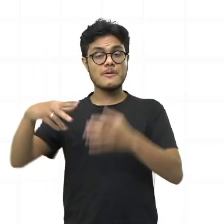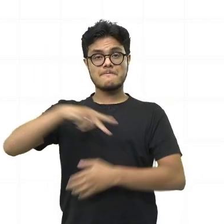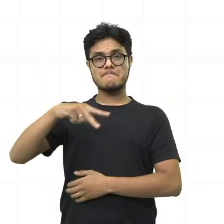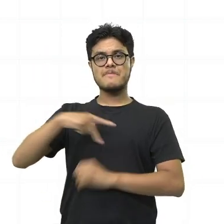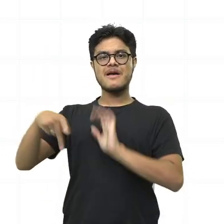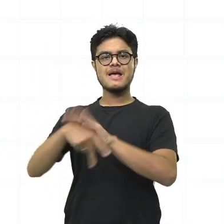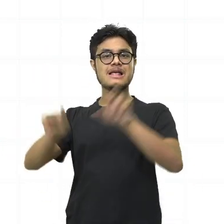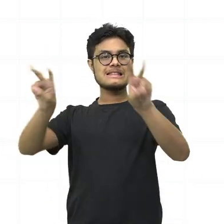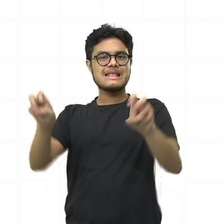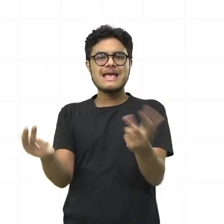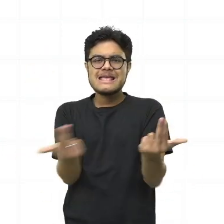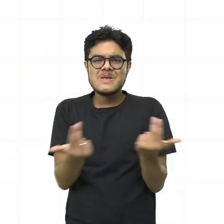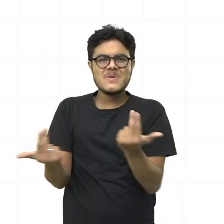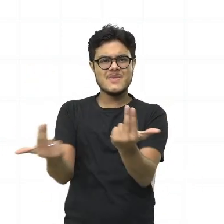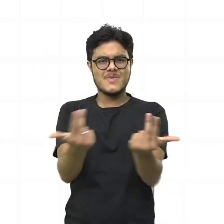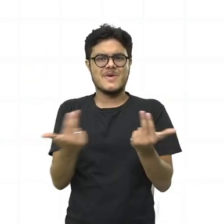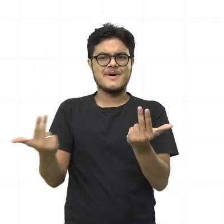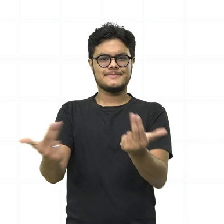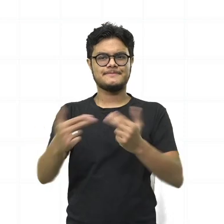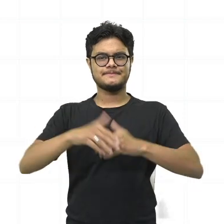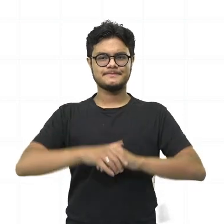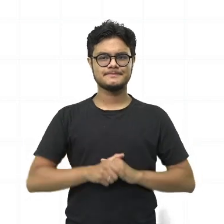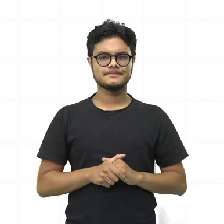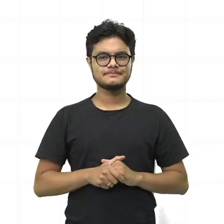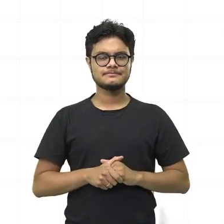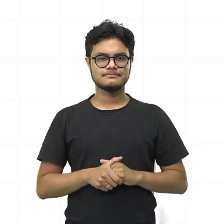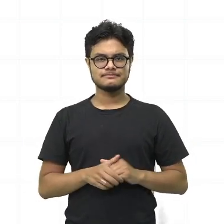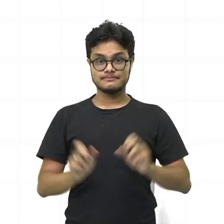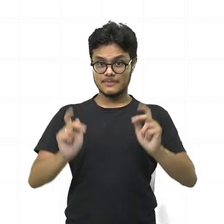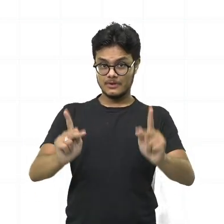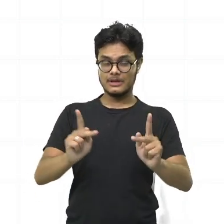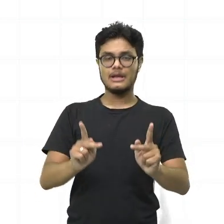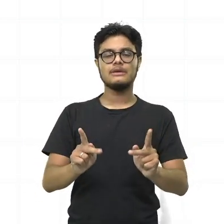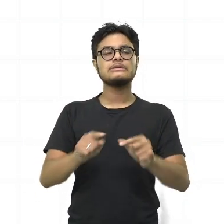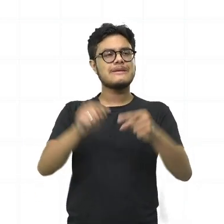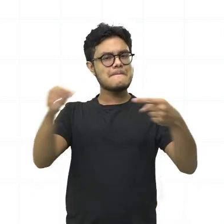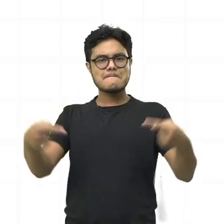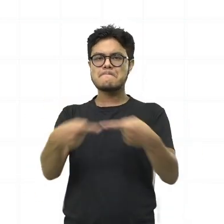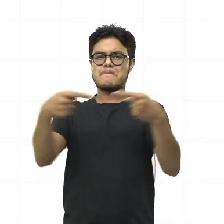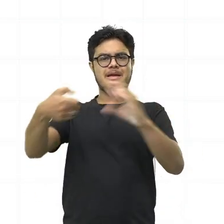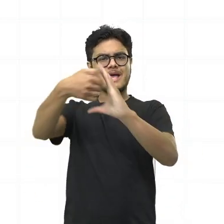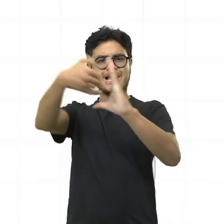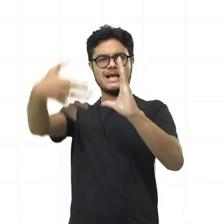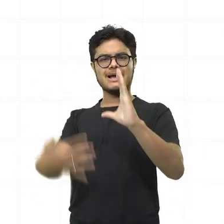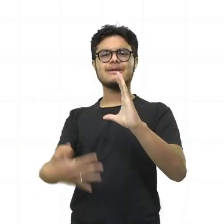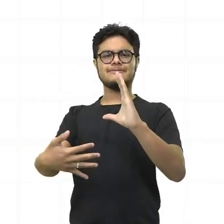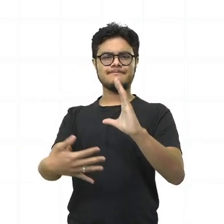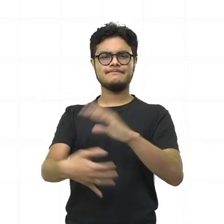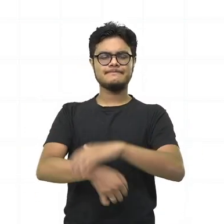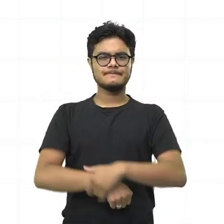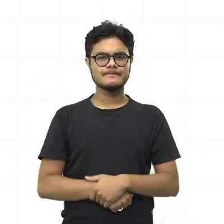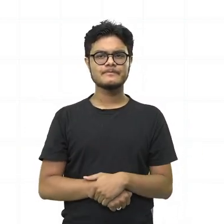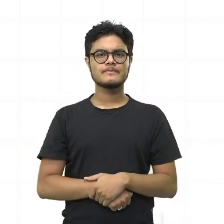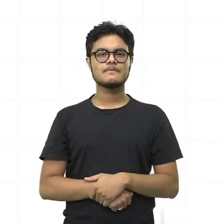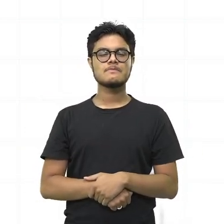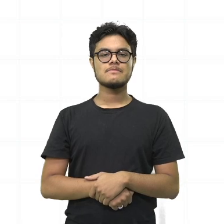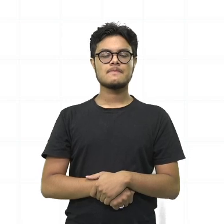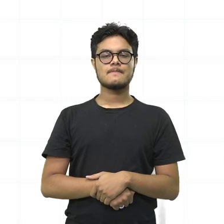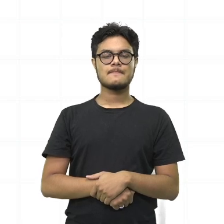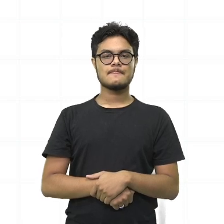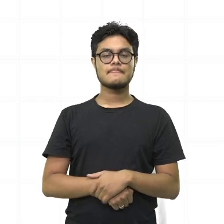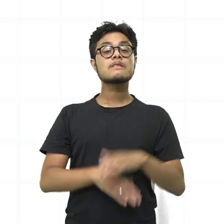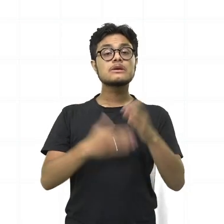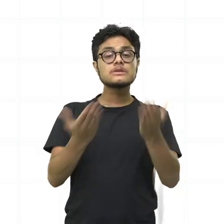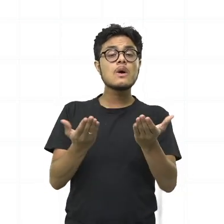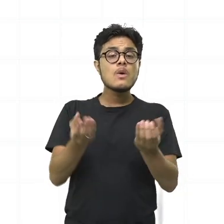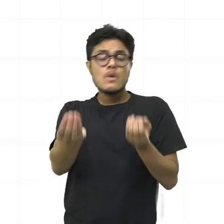esse nome ele vai ser de uma coleção ou um conjunto de seres de uma mesma classificação, né? De uma mesma ideia.